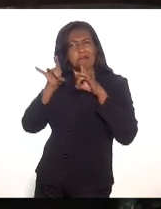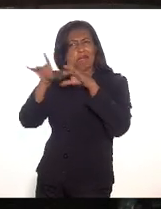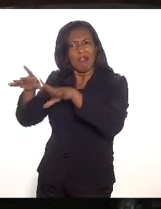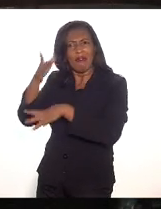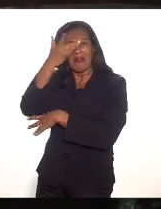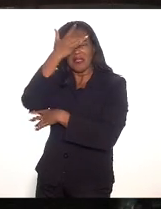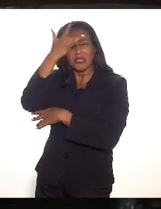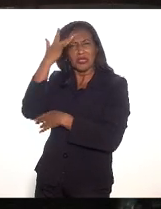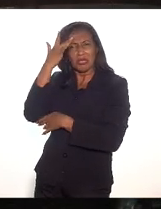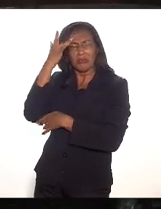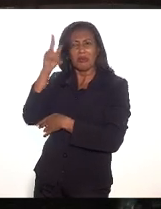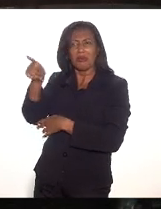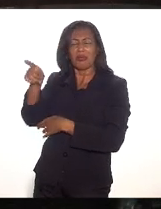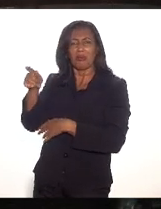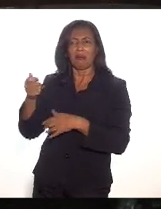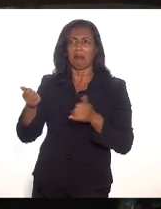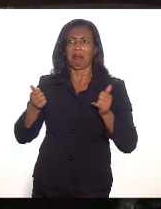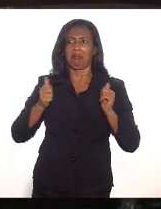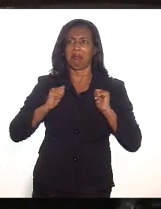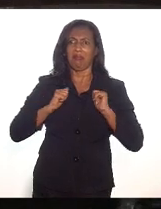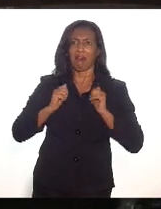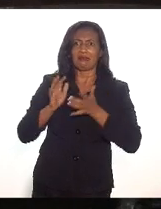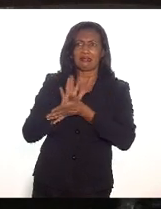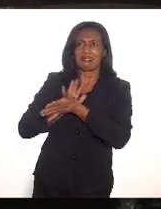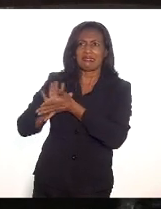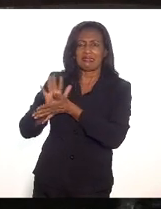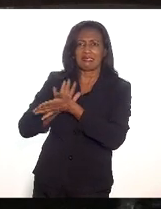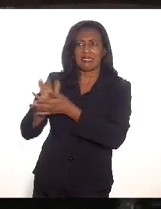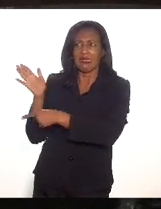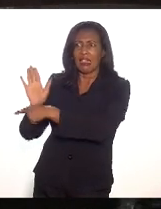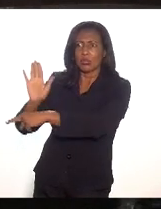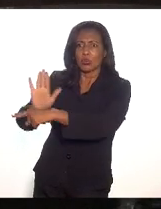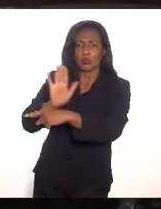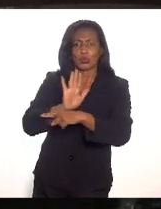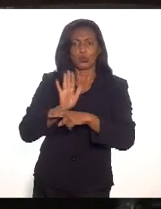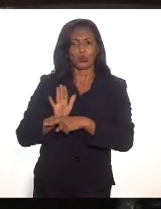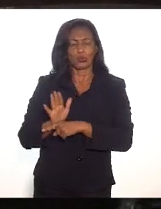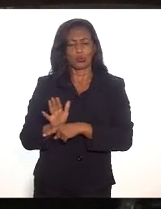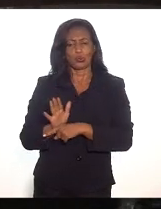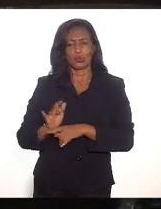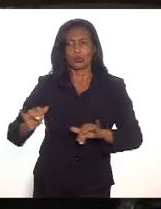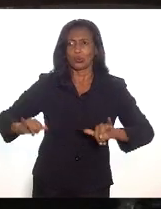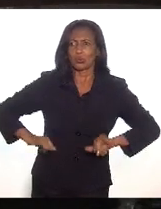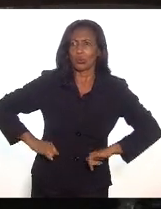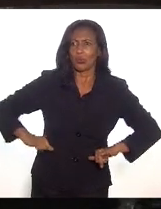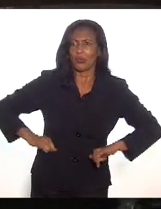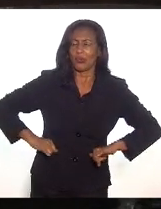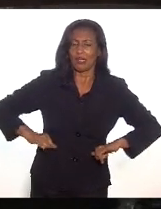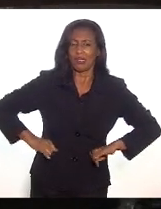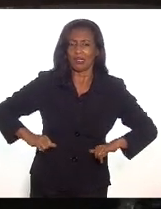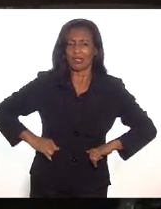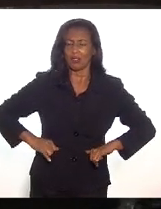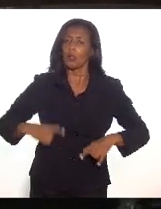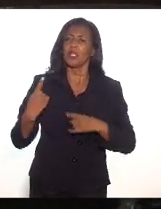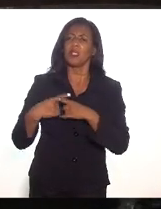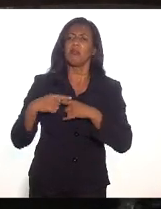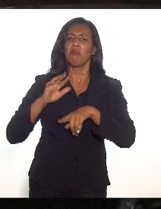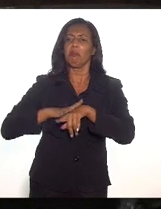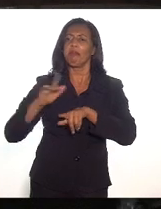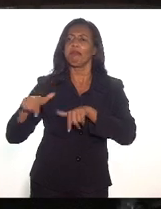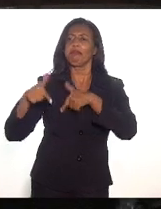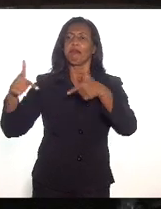ver navios. E por que ele fez isso? Porque está